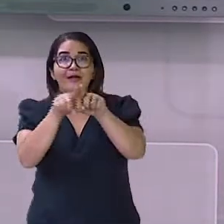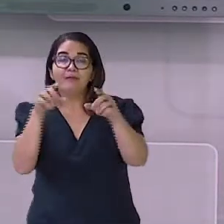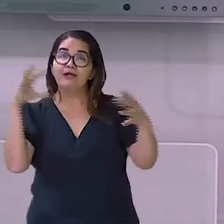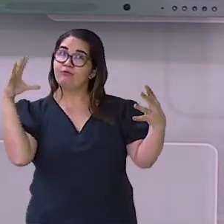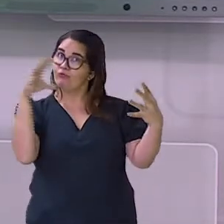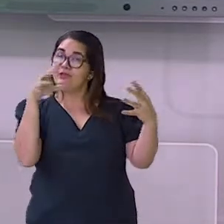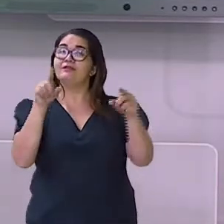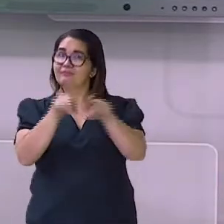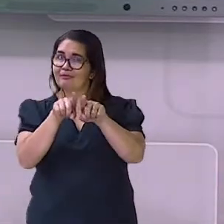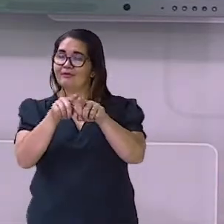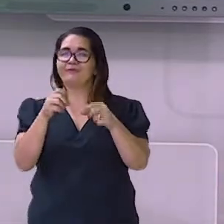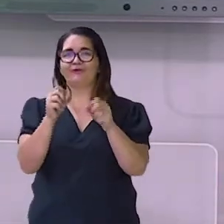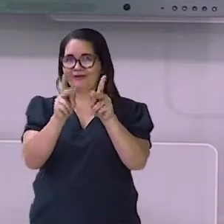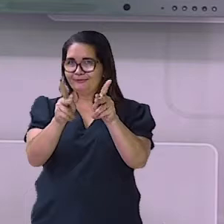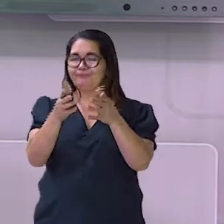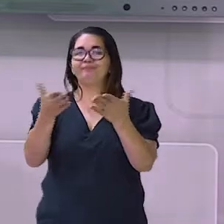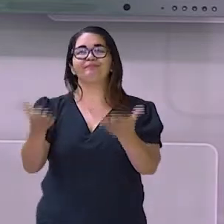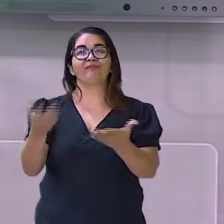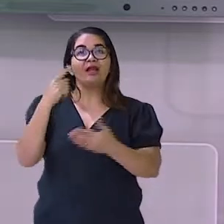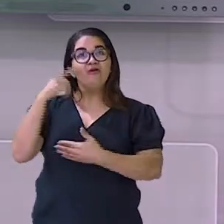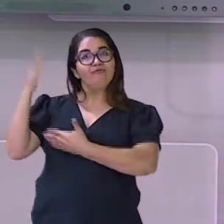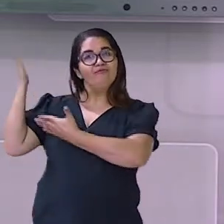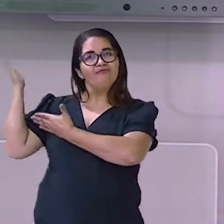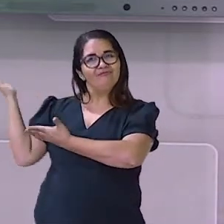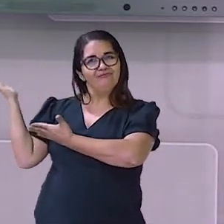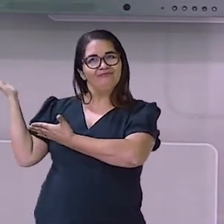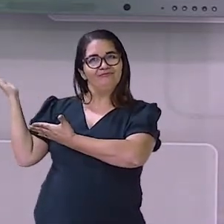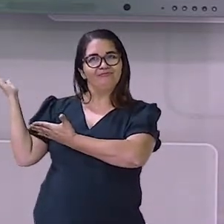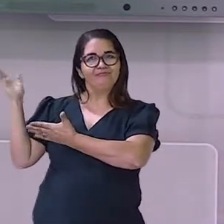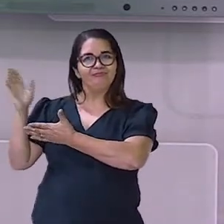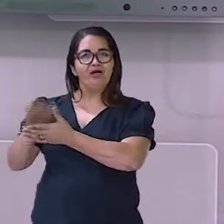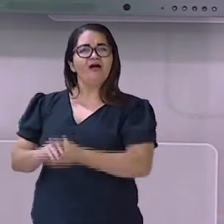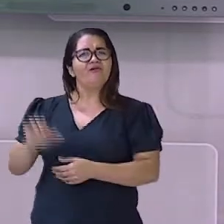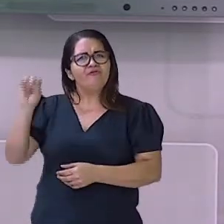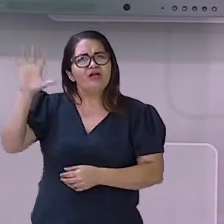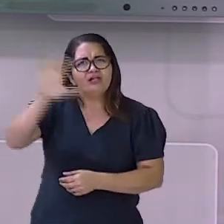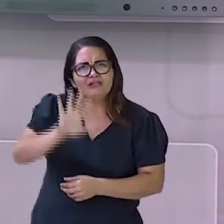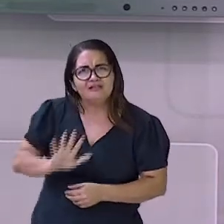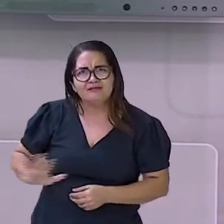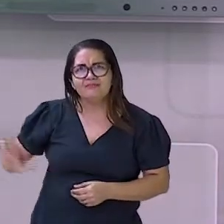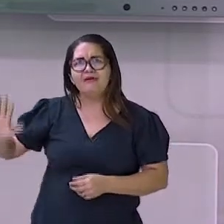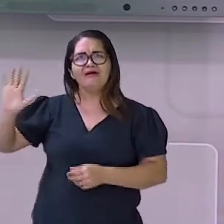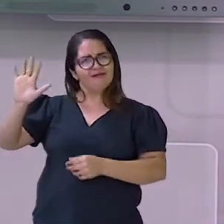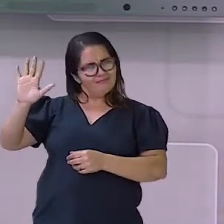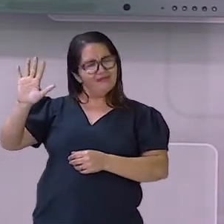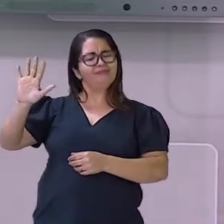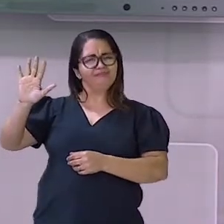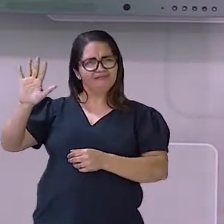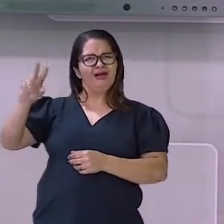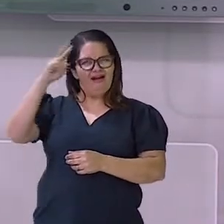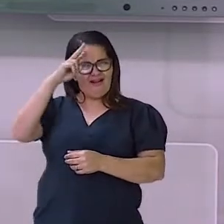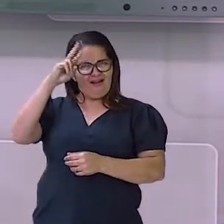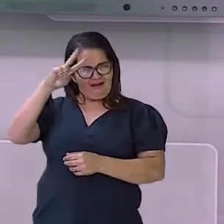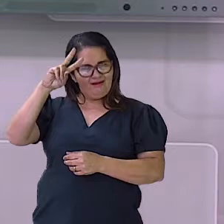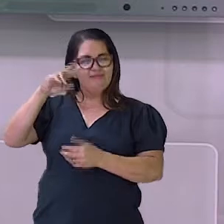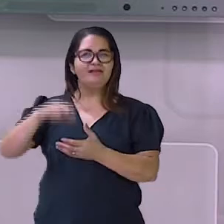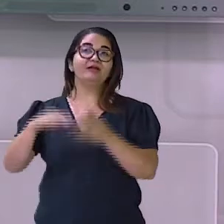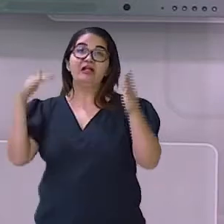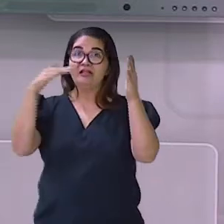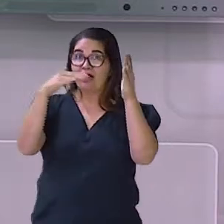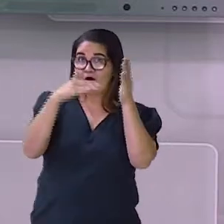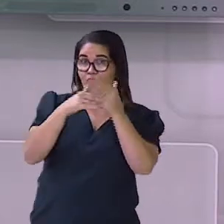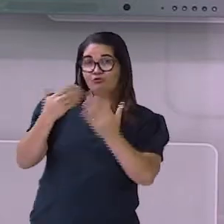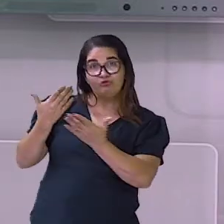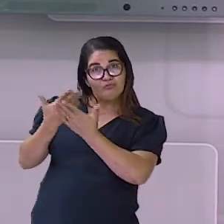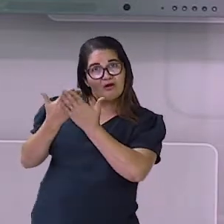ok? E aqui, esse mapa que você já viu na última aula, ele mostra, olha, nós